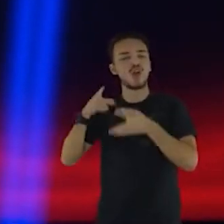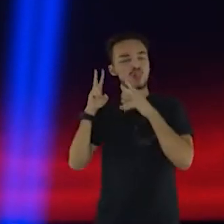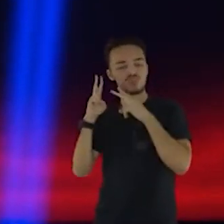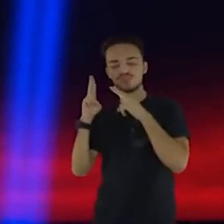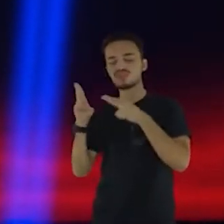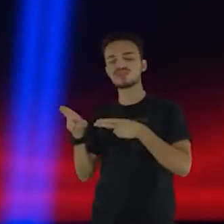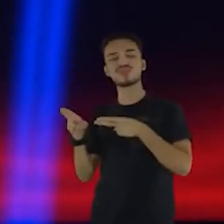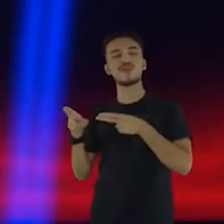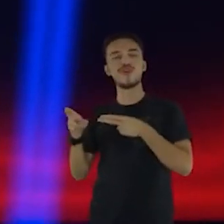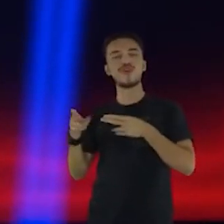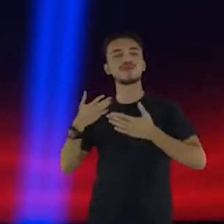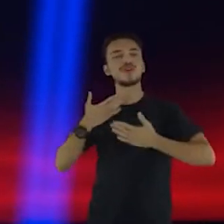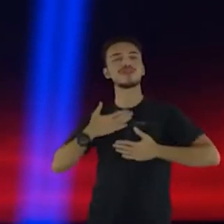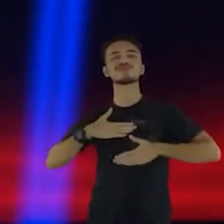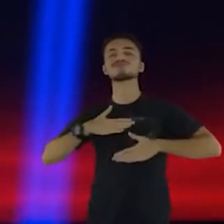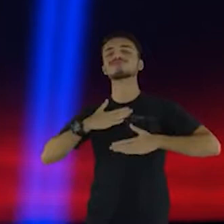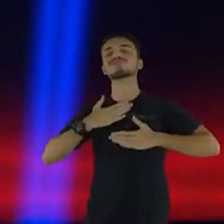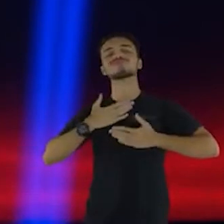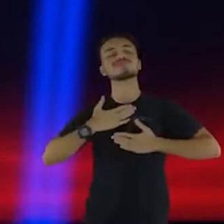É bom demais.